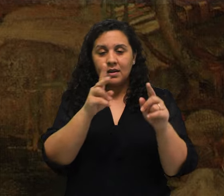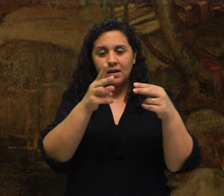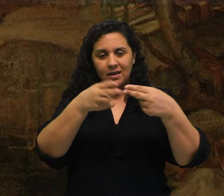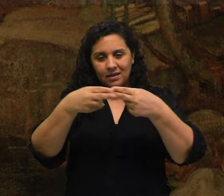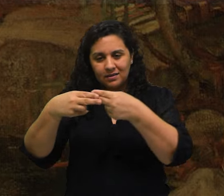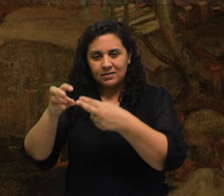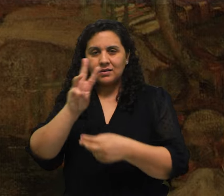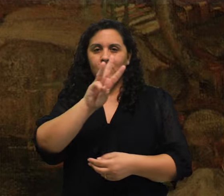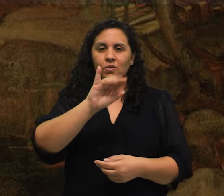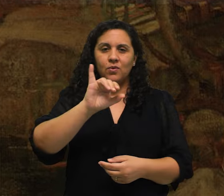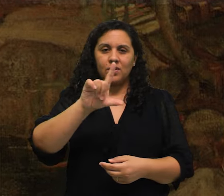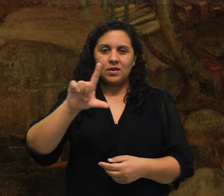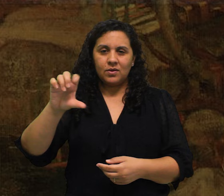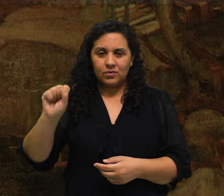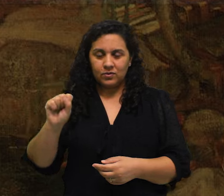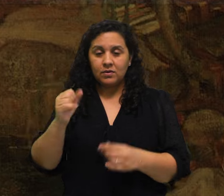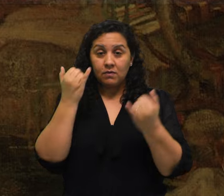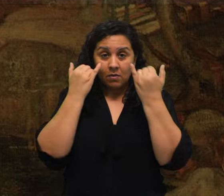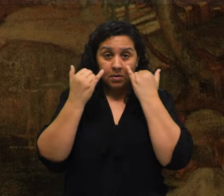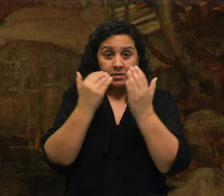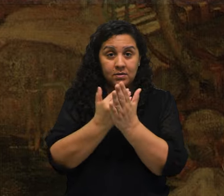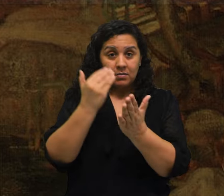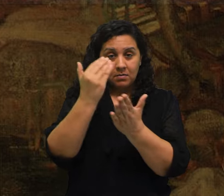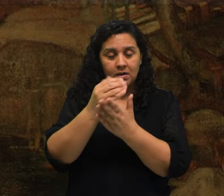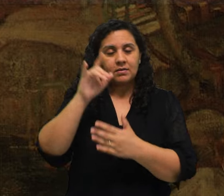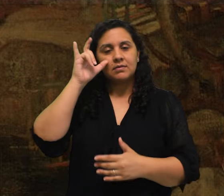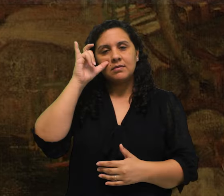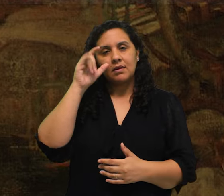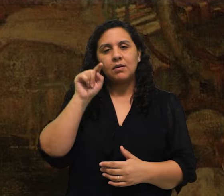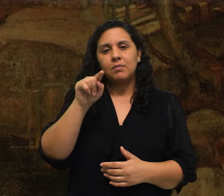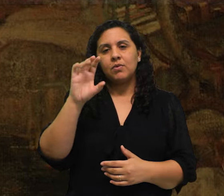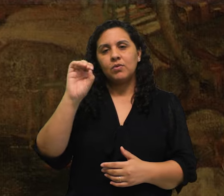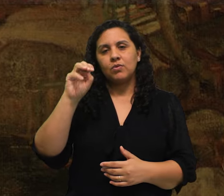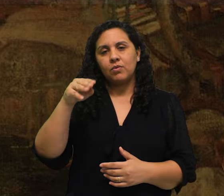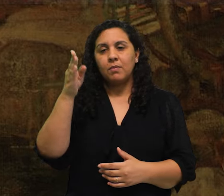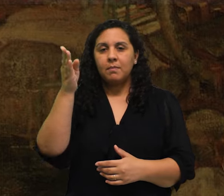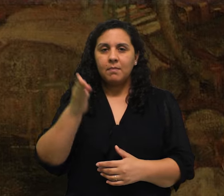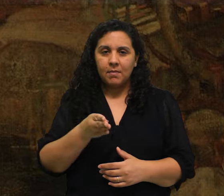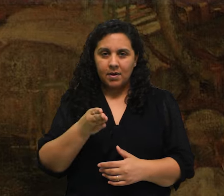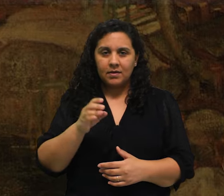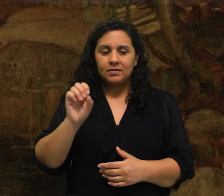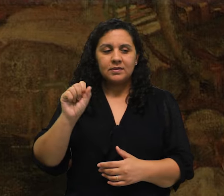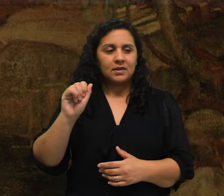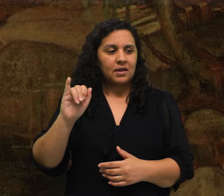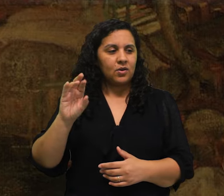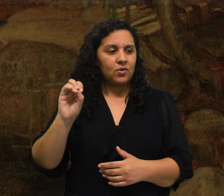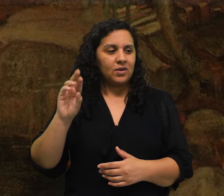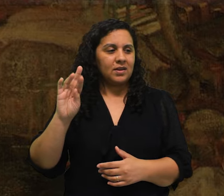final e trilha sonora por Wills. Mais informações em